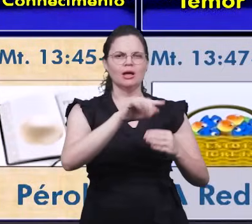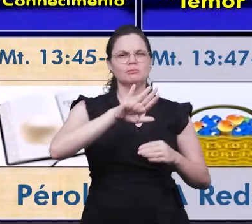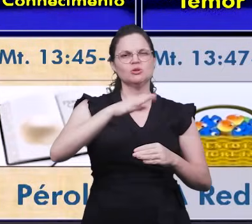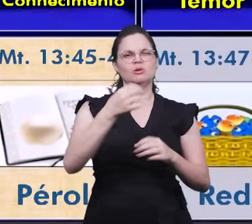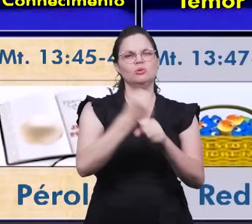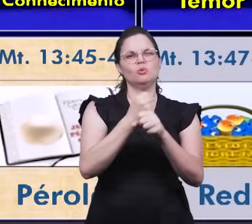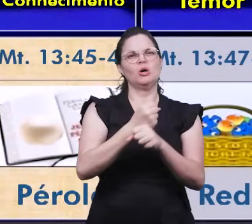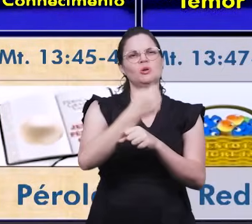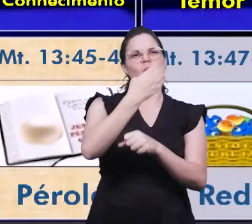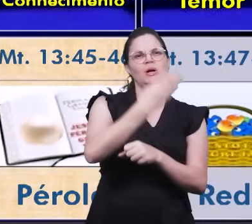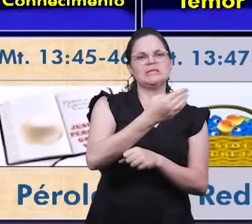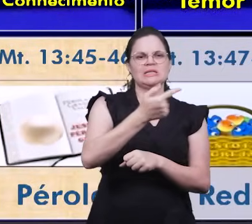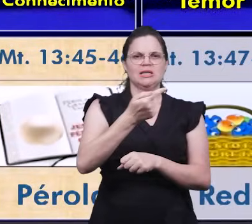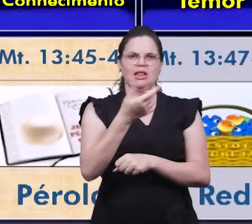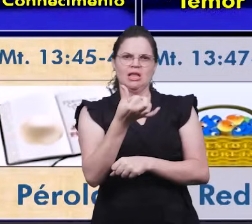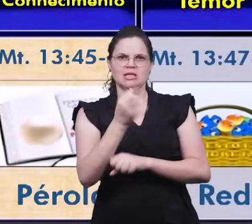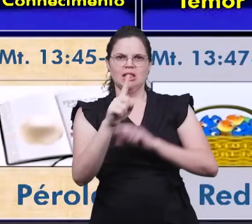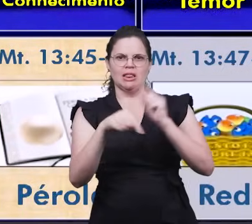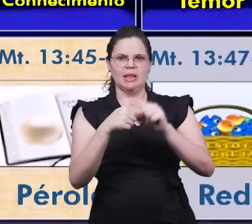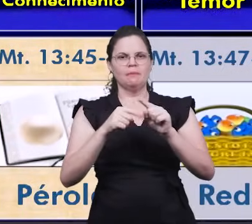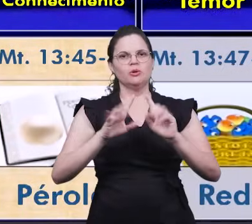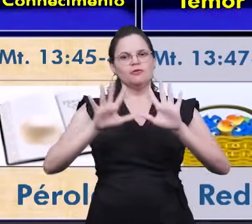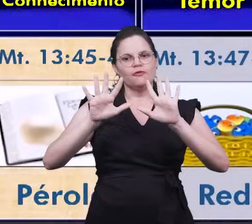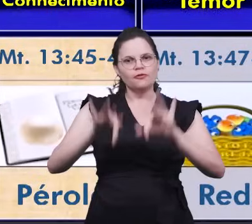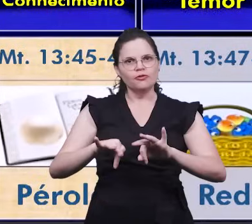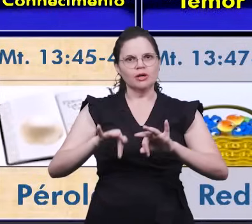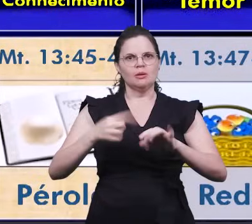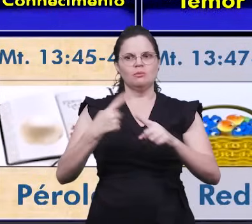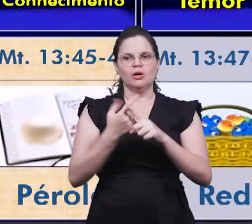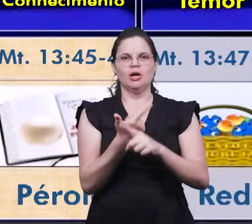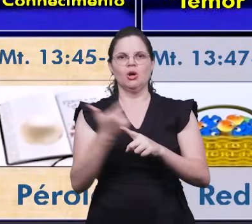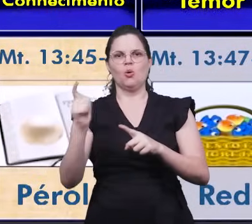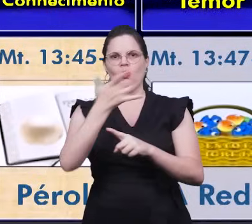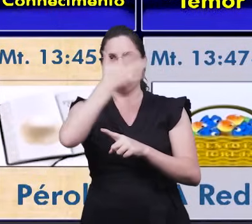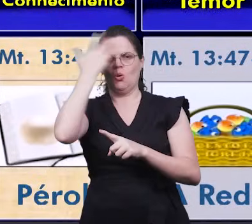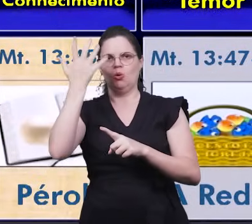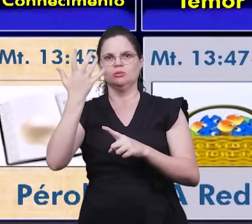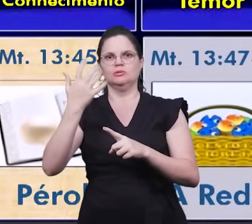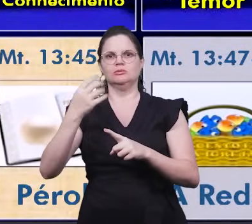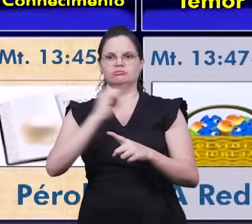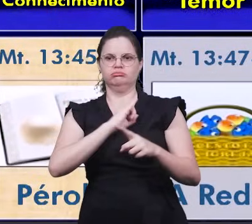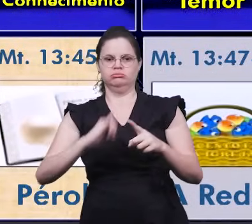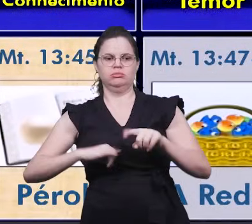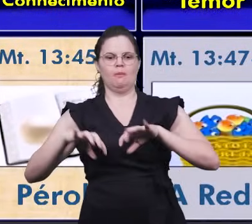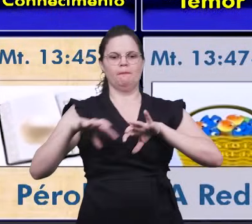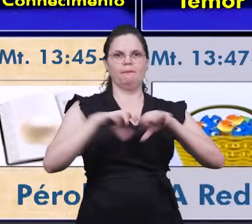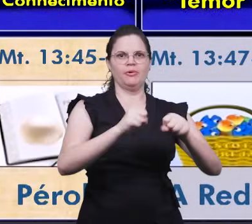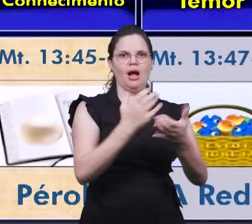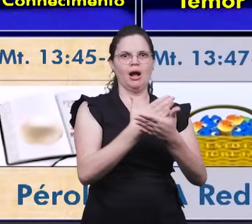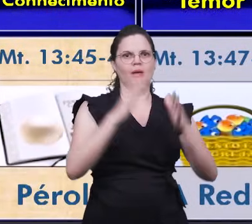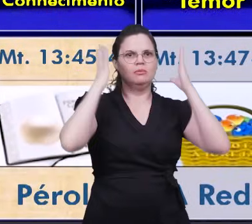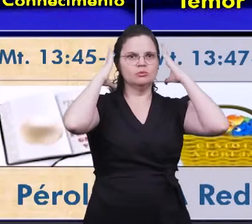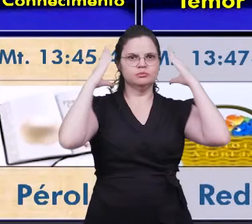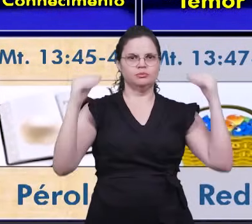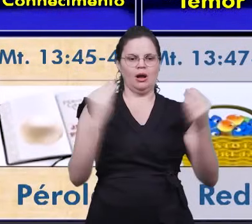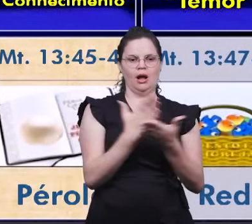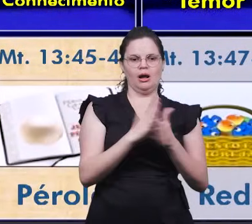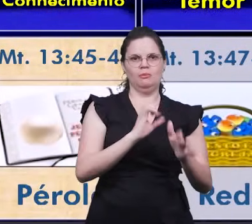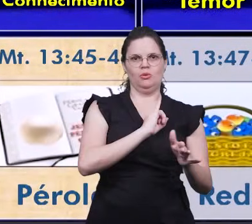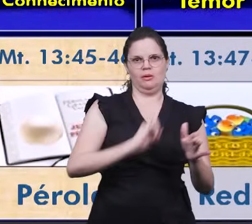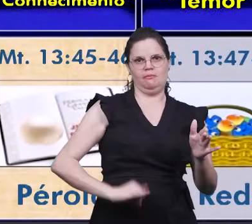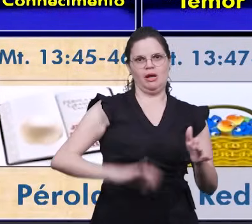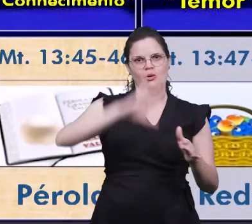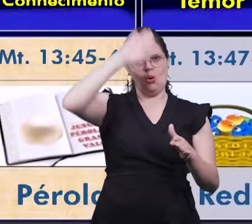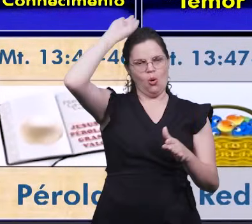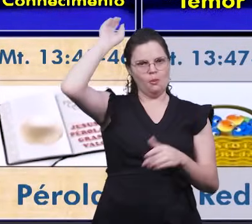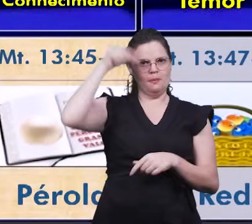em 476, que foi até a queda de Constantinopla, lá em 1453, que foi o fim do Império